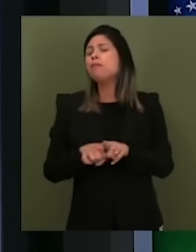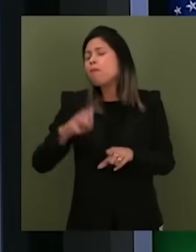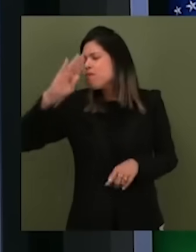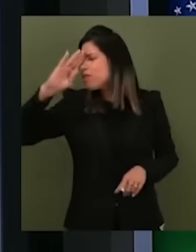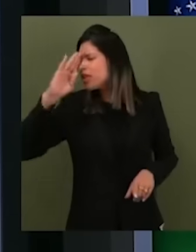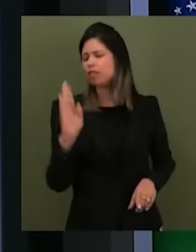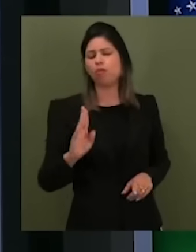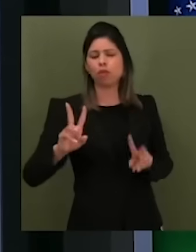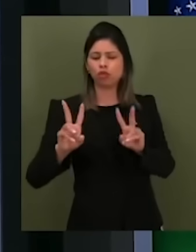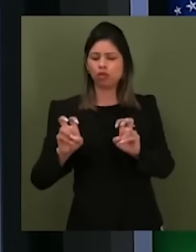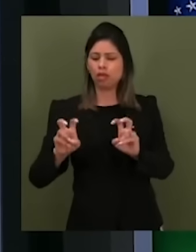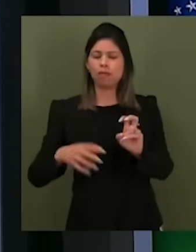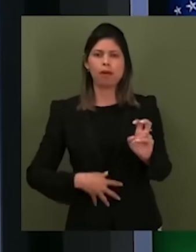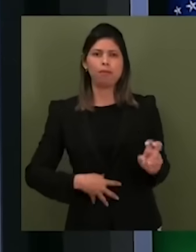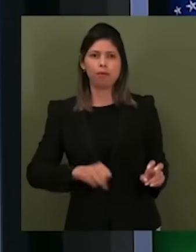aborto.